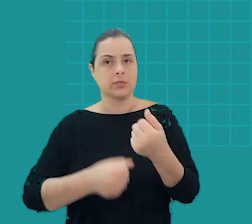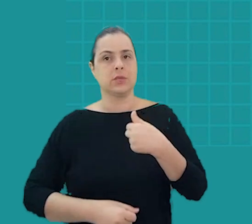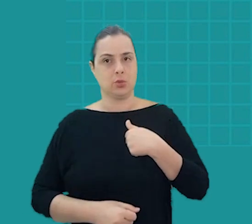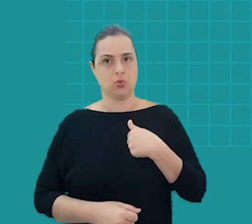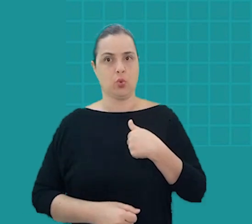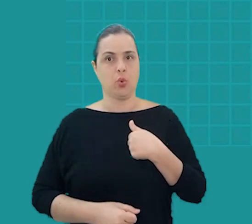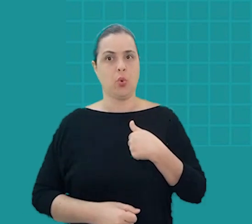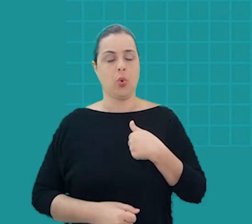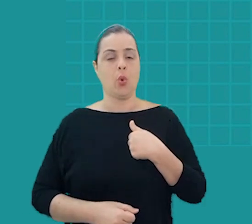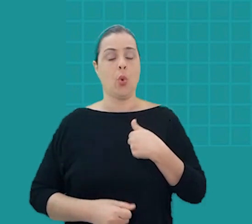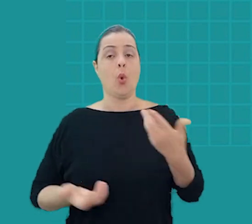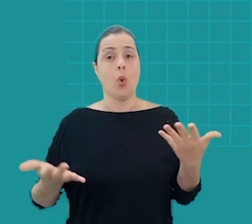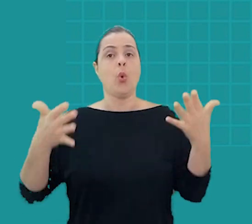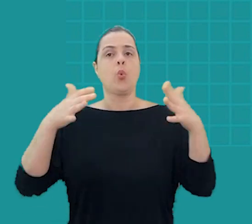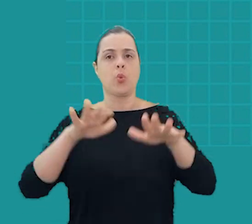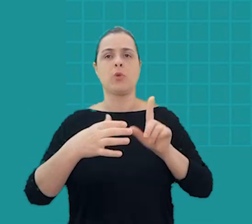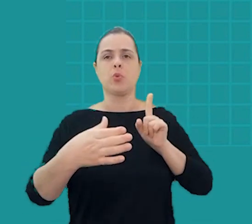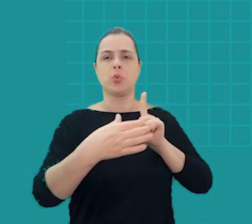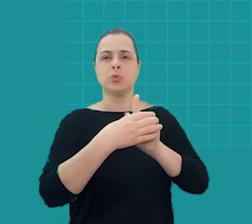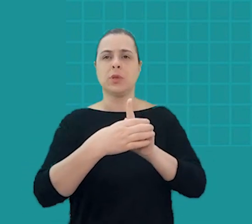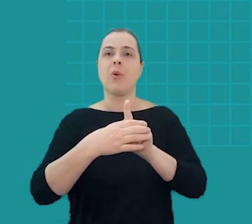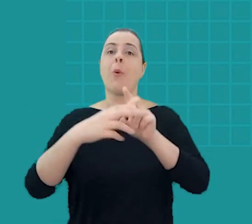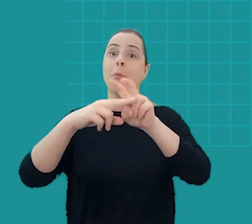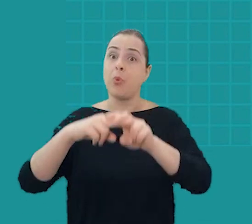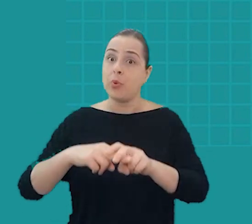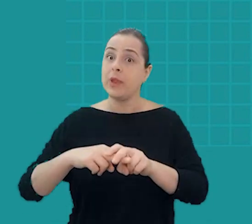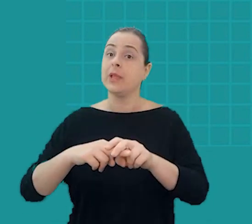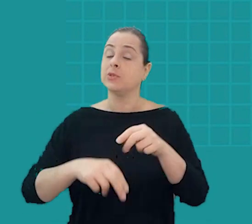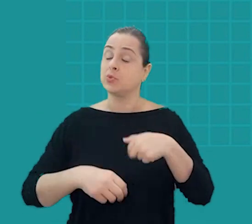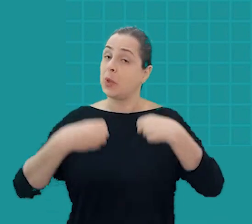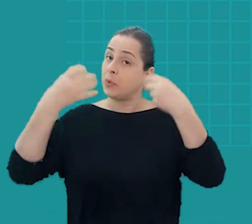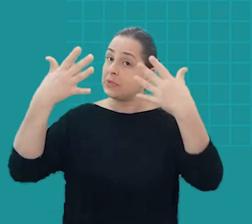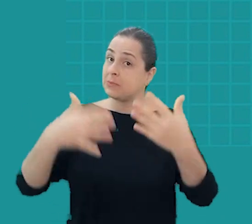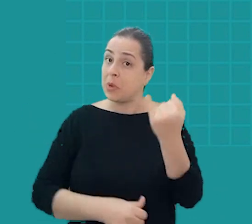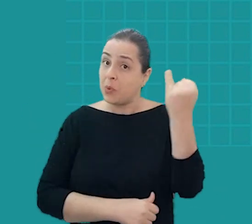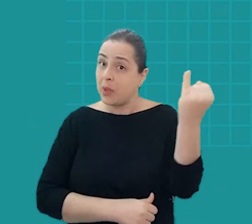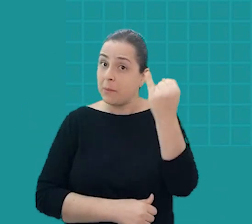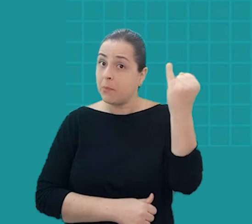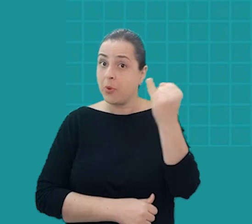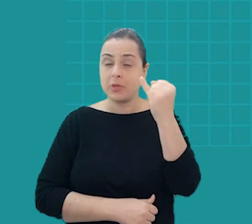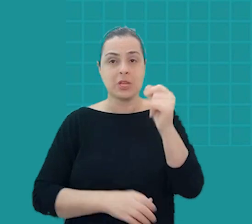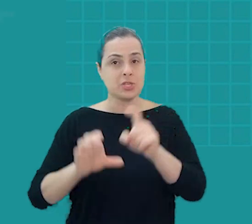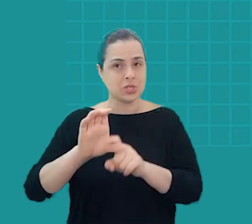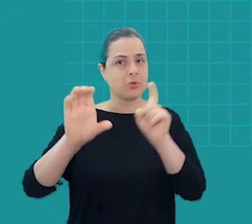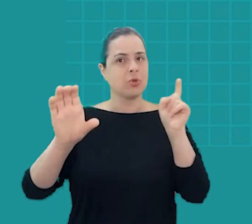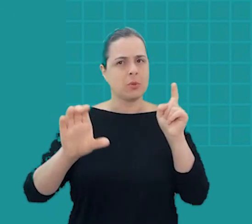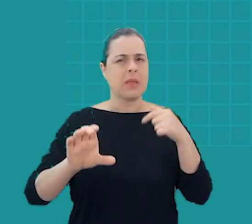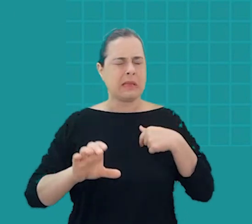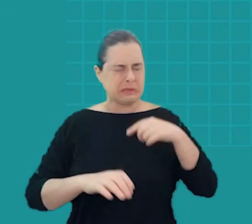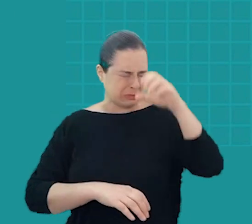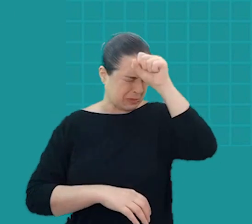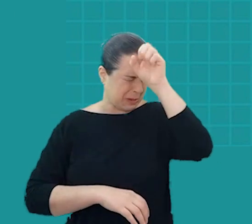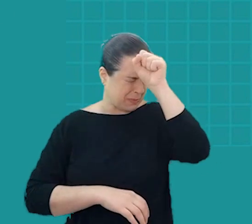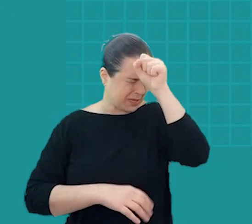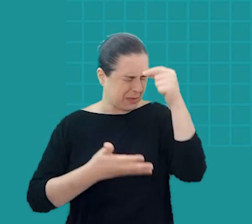por isso eu falo da importância da autonomia. Ela teve que aprender muito mesmo, mas quando